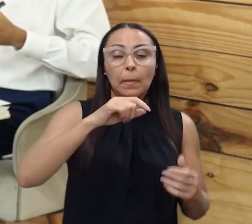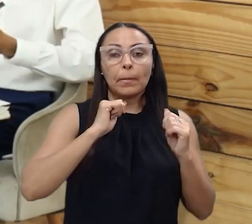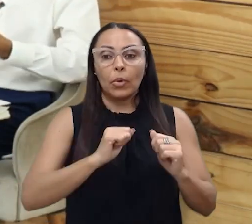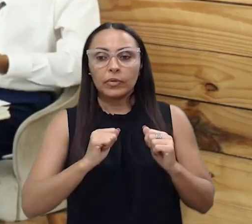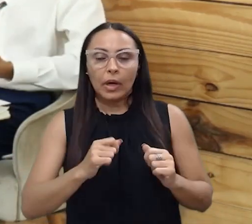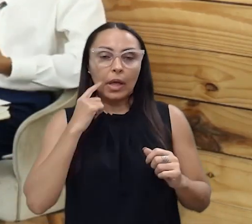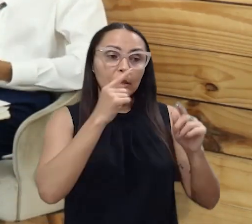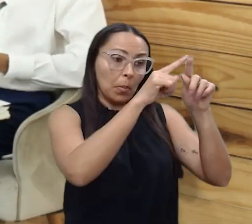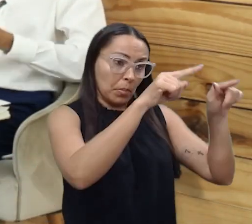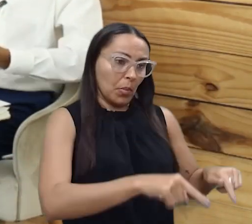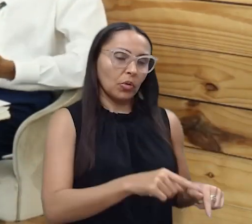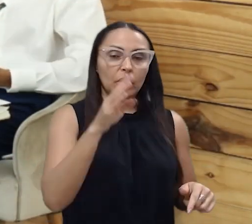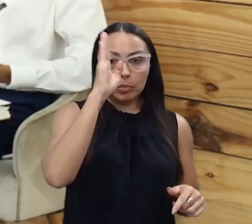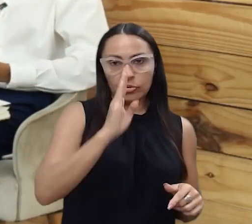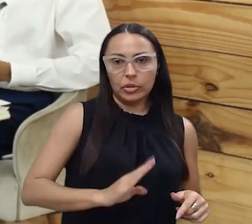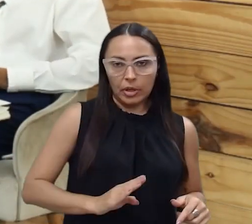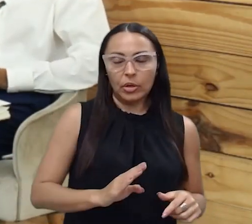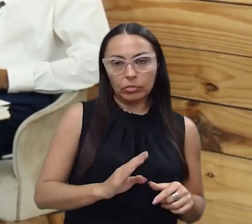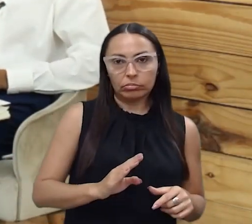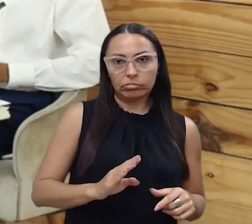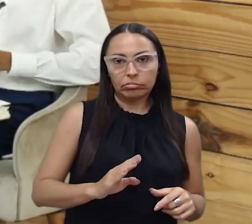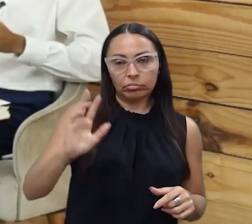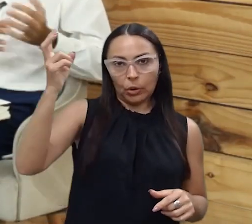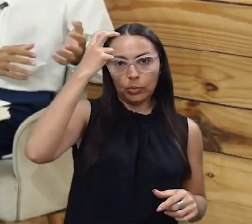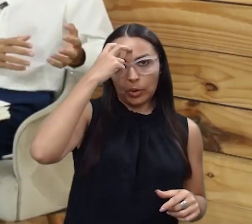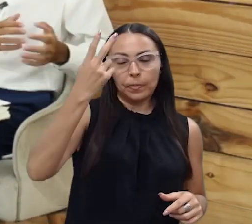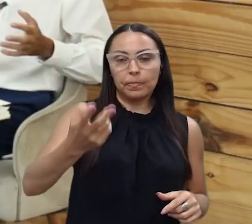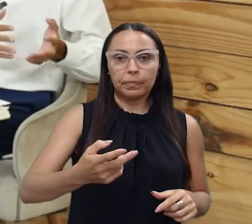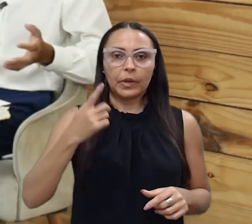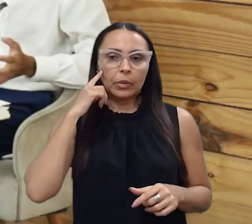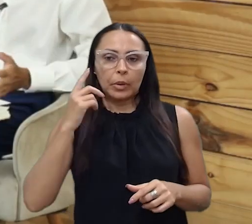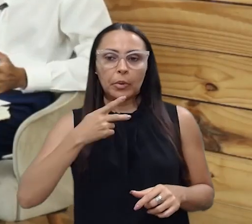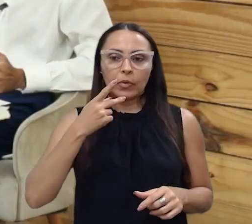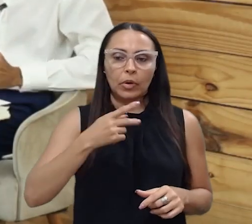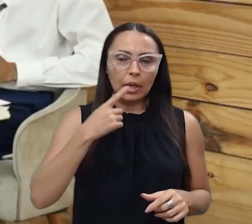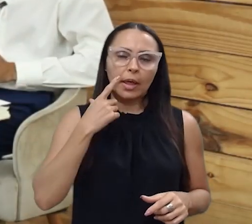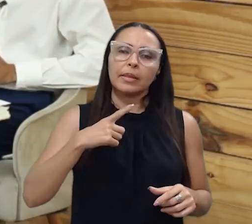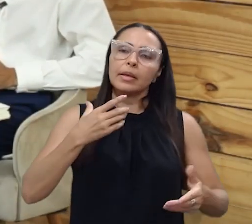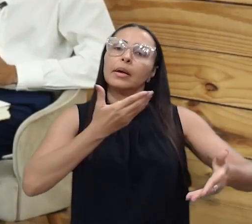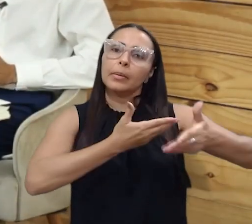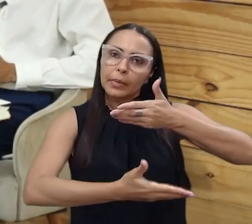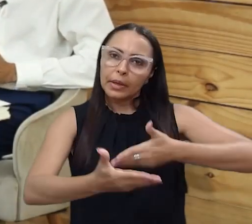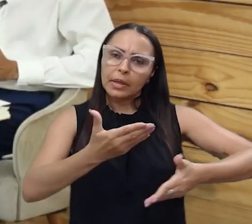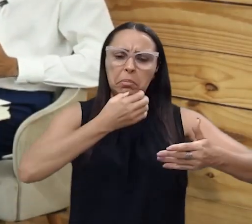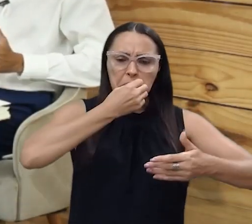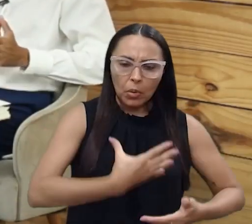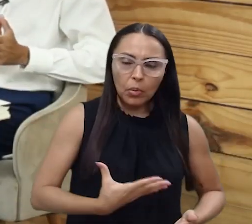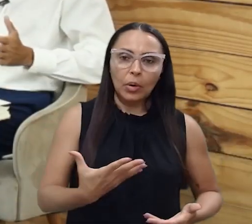pode-se dizer que é um projeto brasileiro da cultura, né? Porque, como eu falei, ele tinha sempre boas relações.